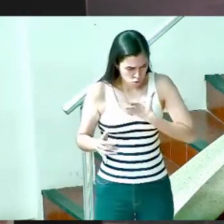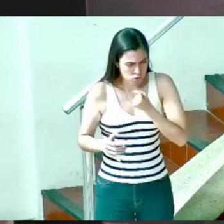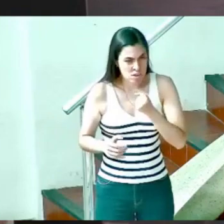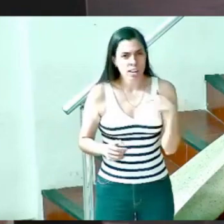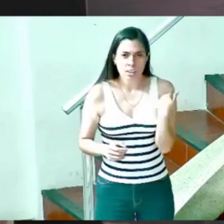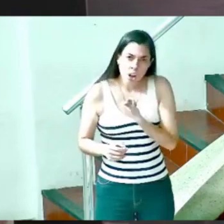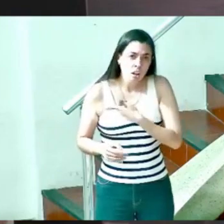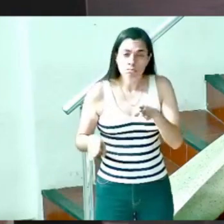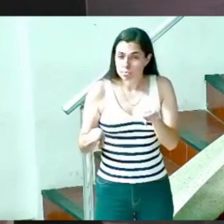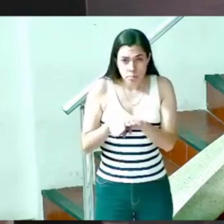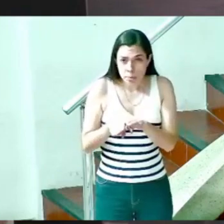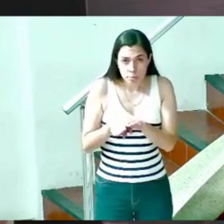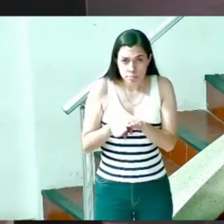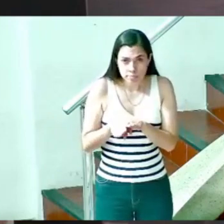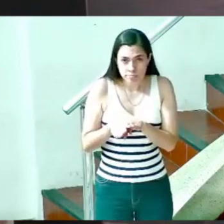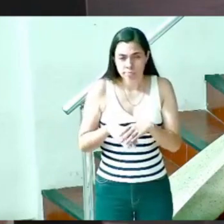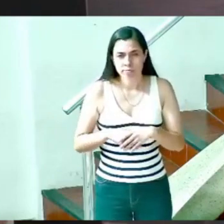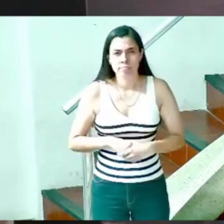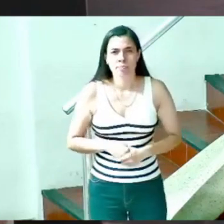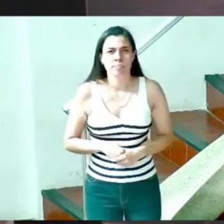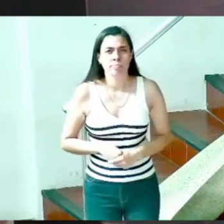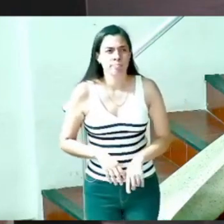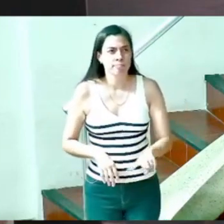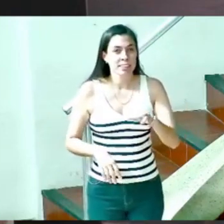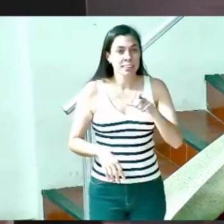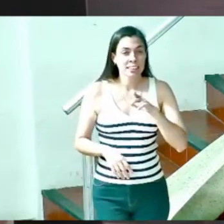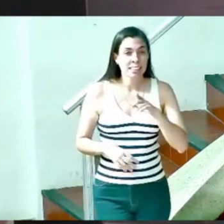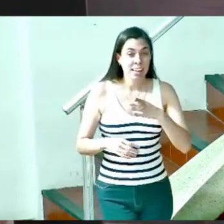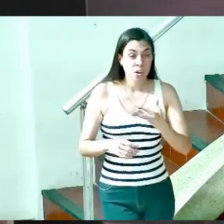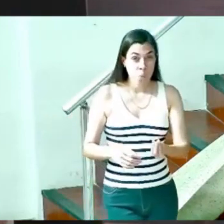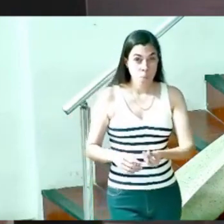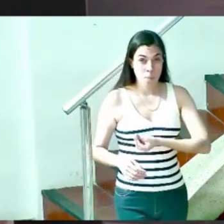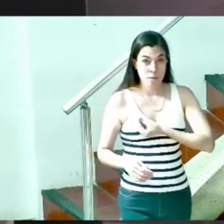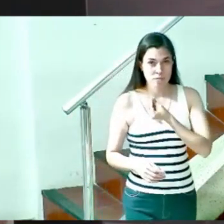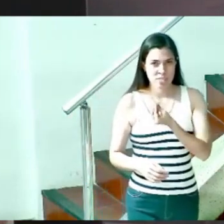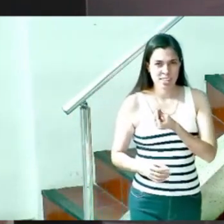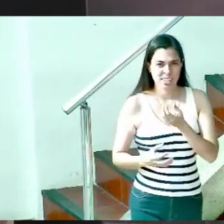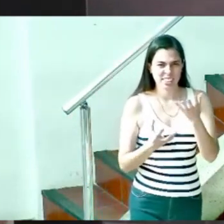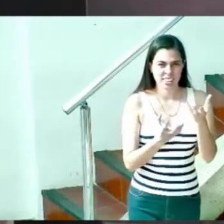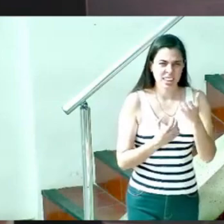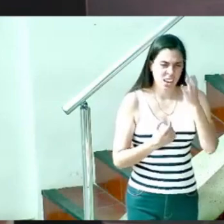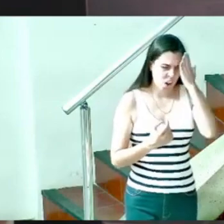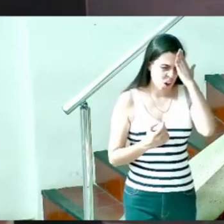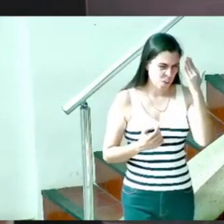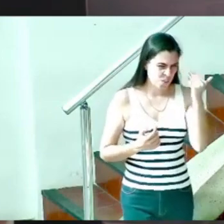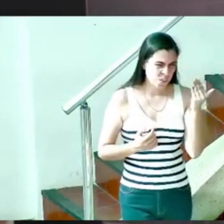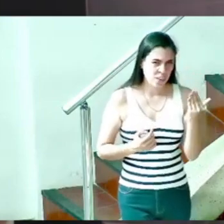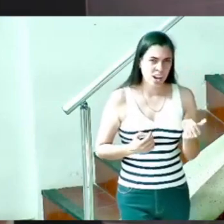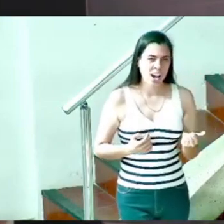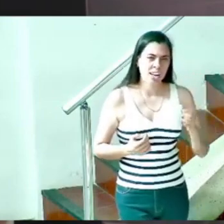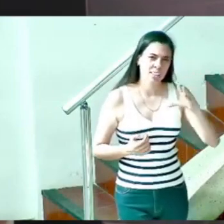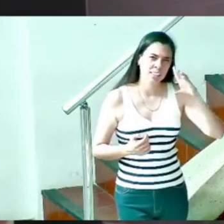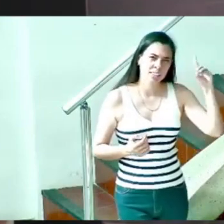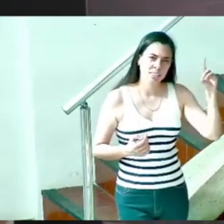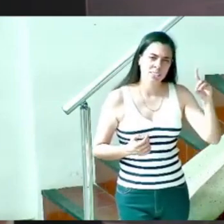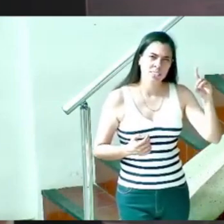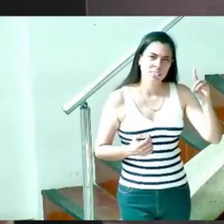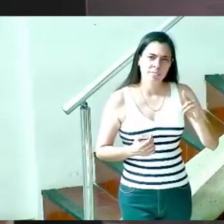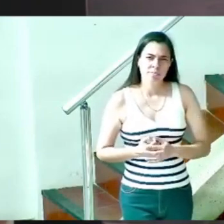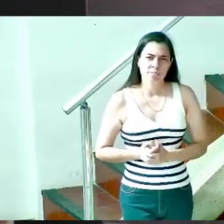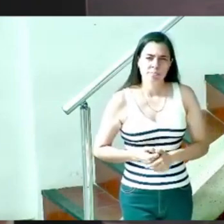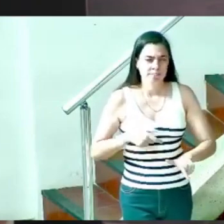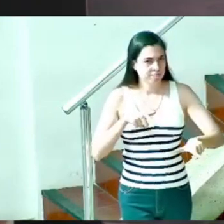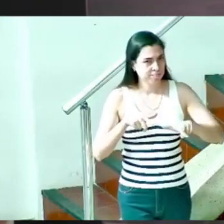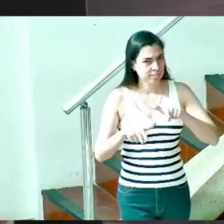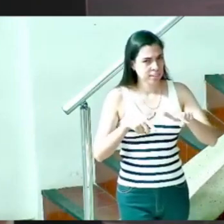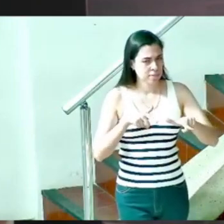Assuma uma vida de um discípulo que quer honrar a Deus em tudo que você faz, no